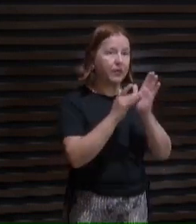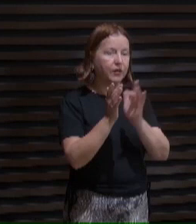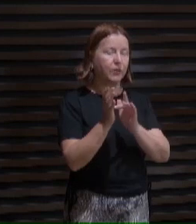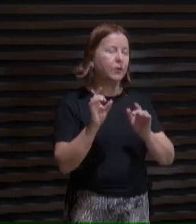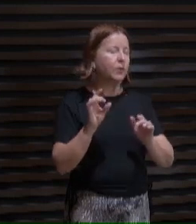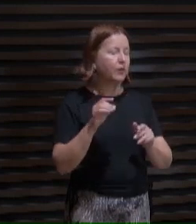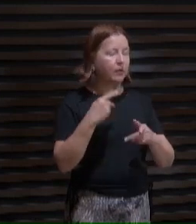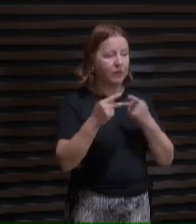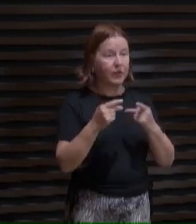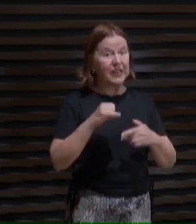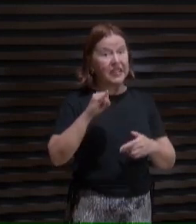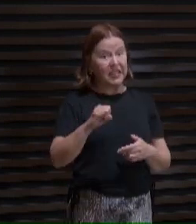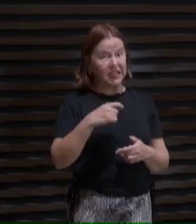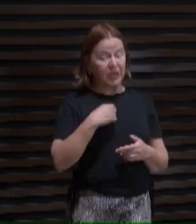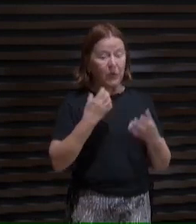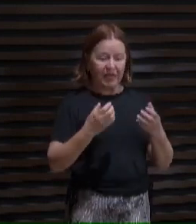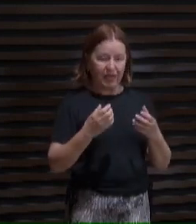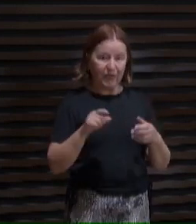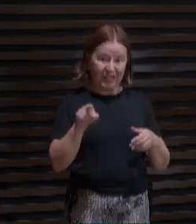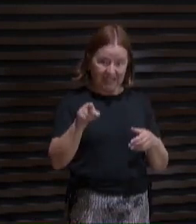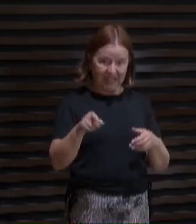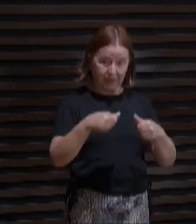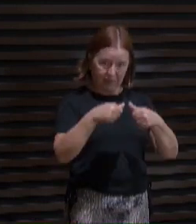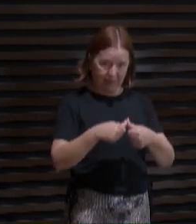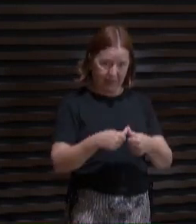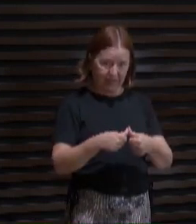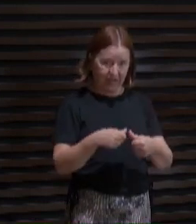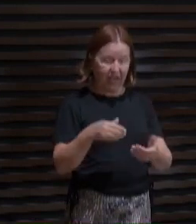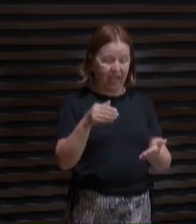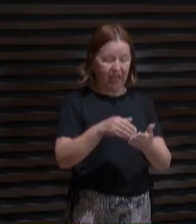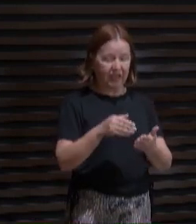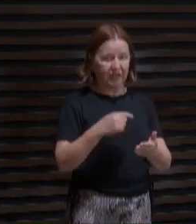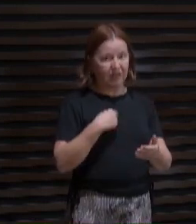eu quero que ele permaneça até que eu volte,